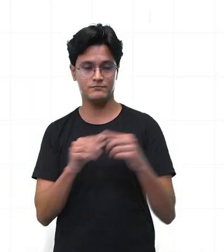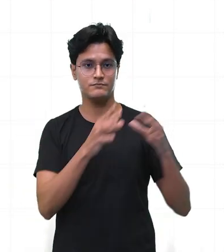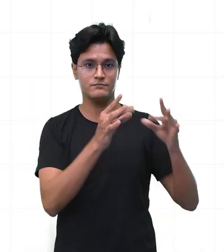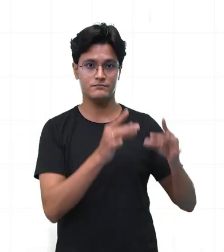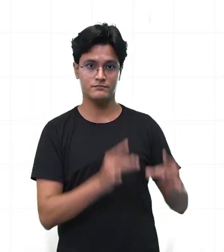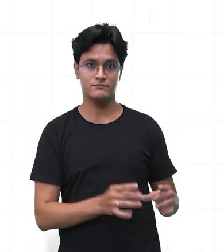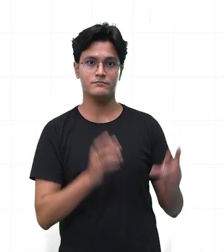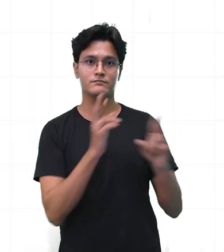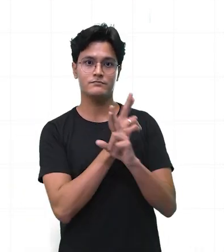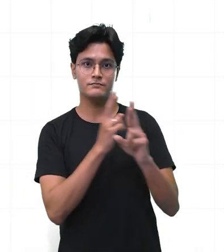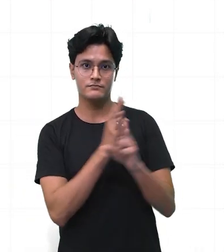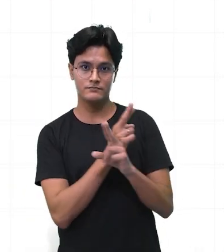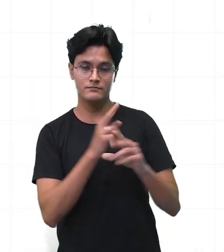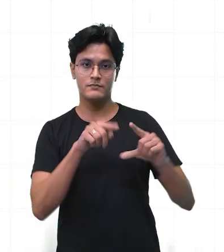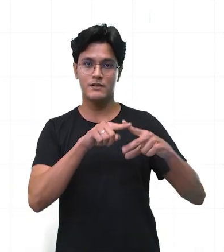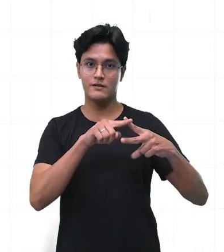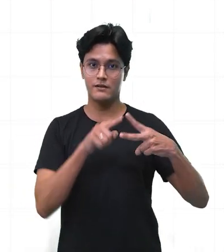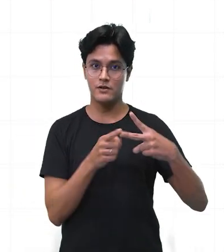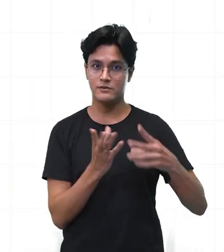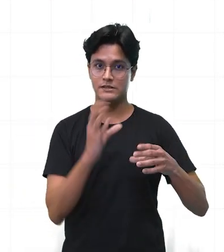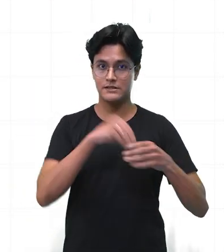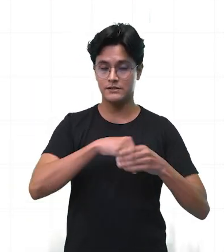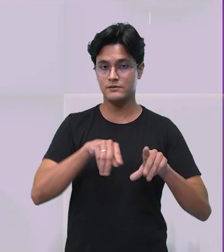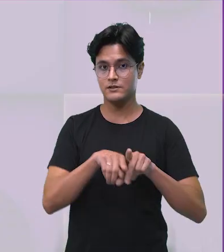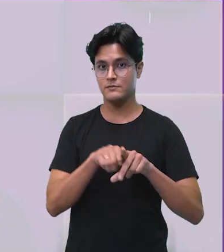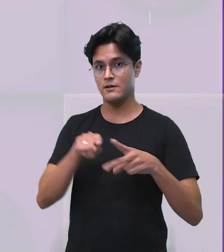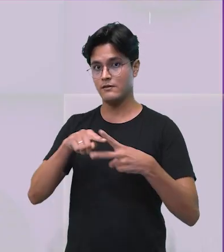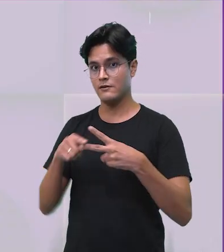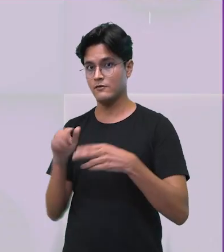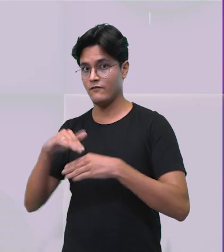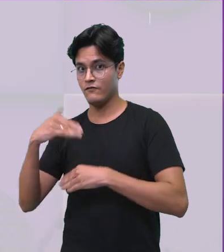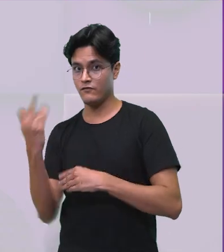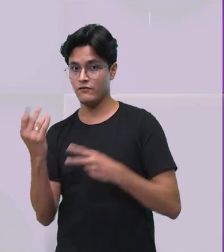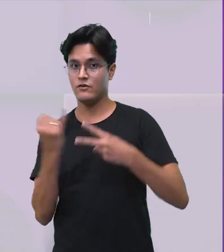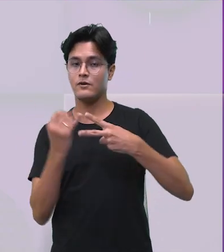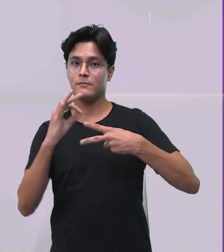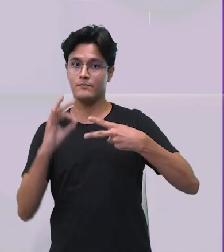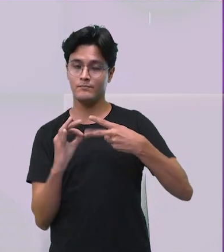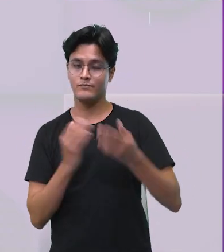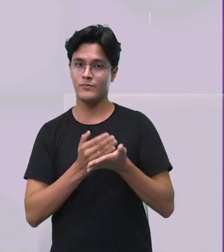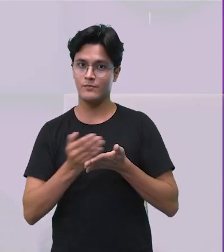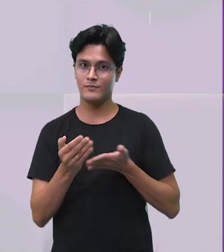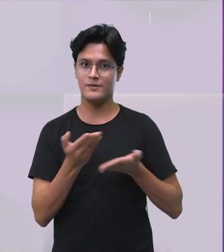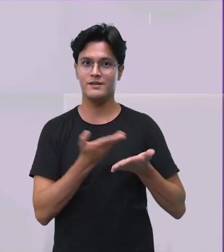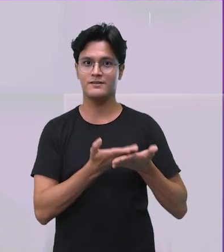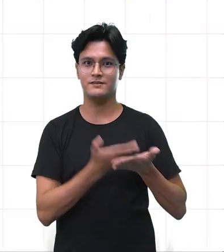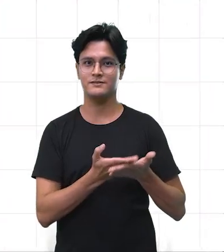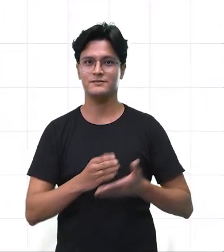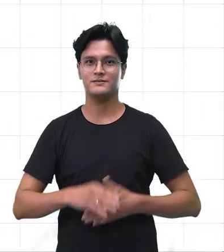ângulos internos e externos de polígonos. Vamos então dar início à nossa aula.